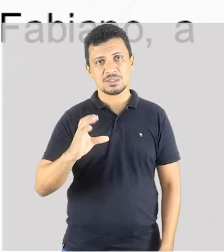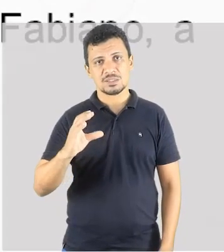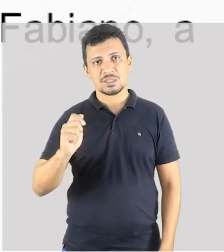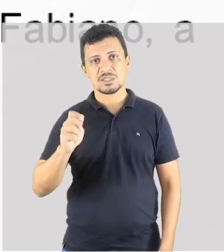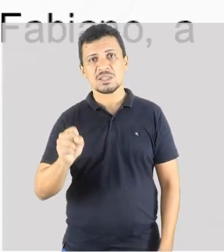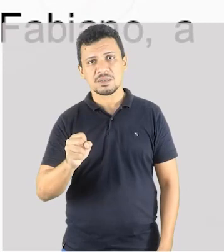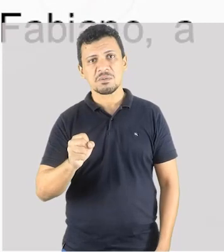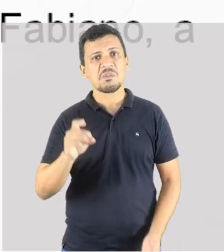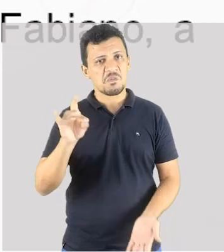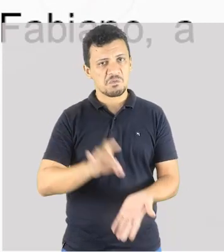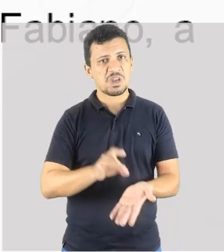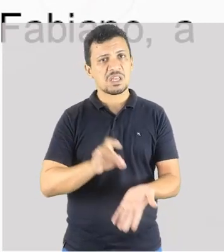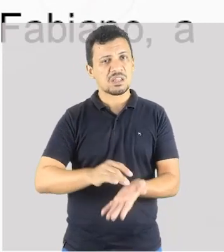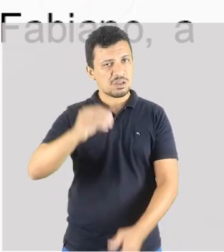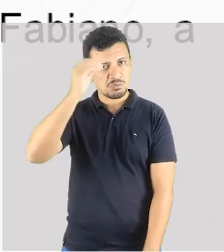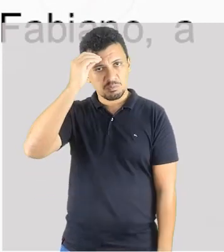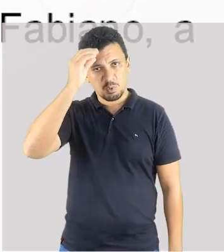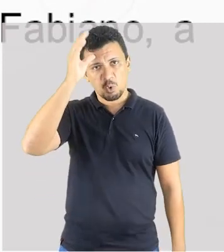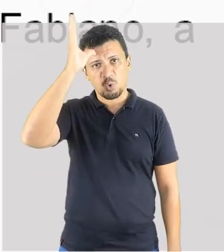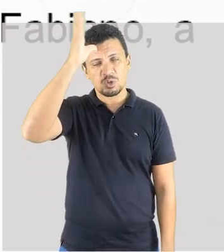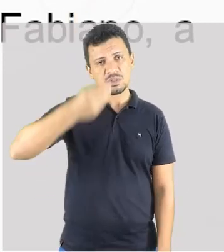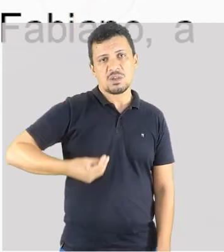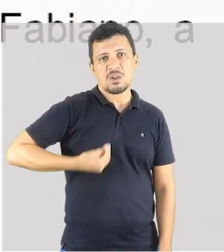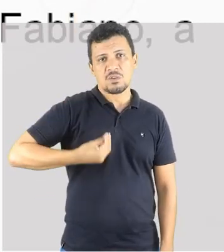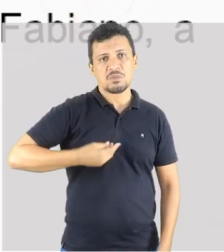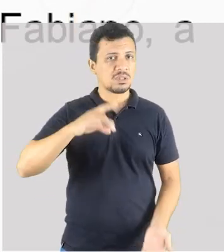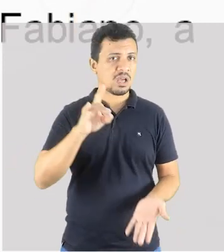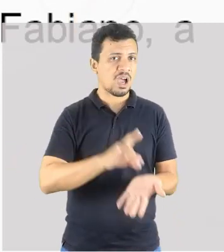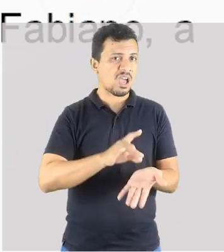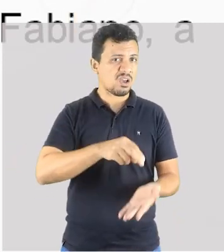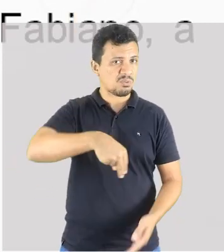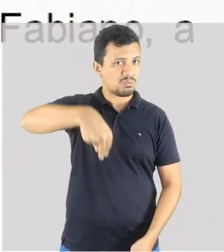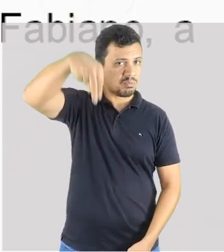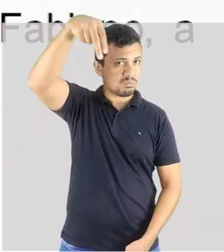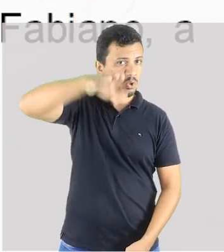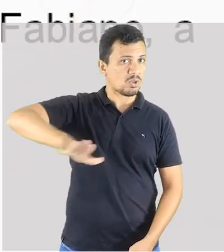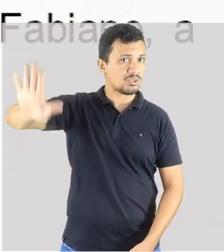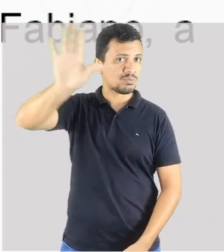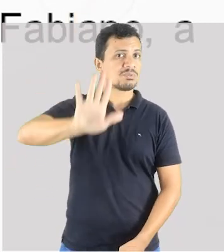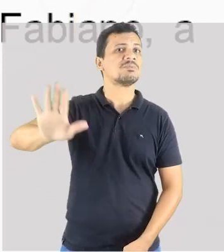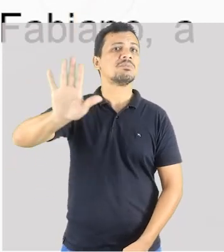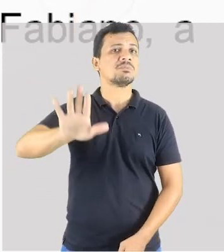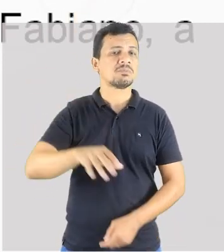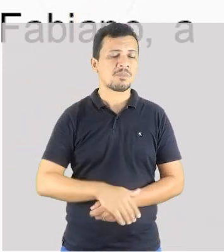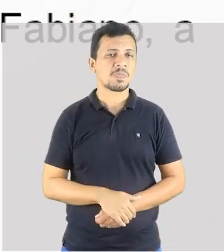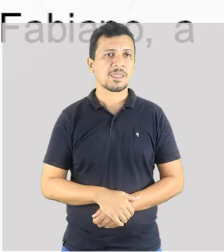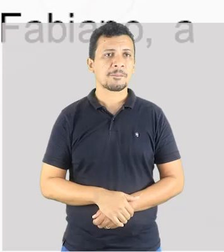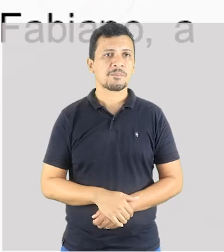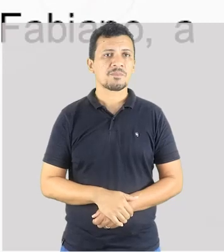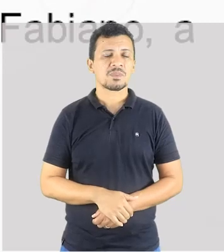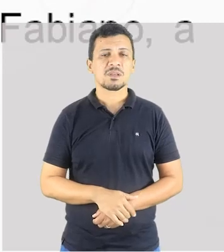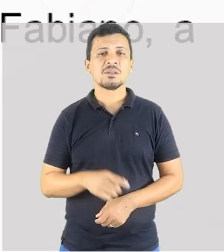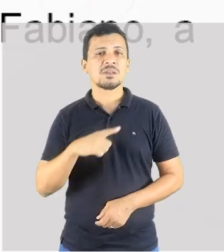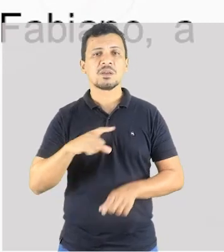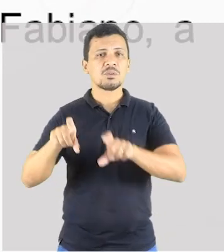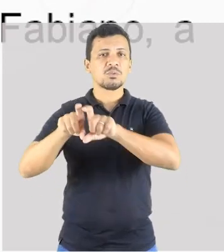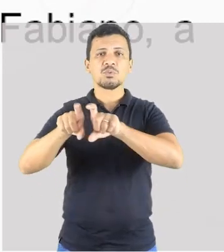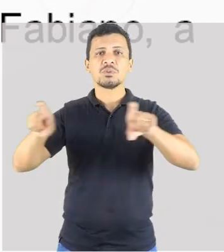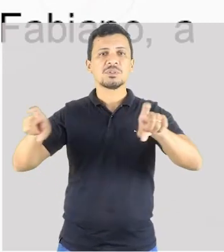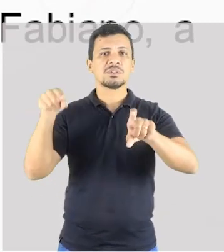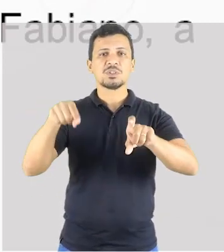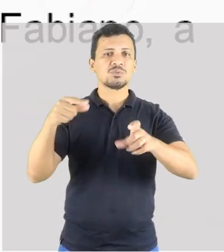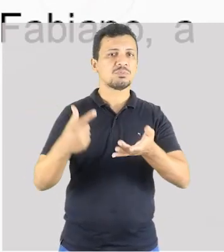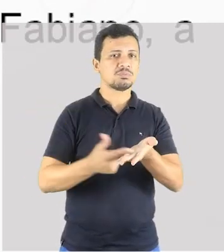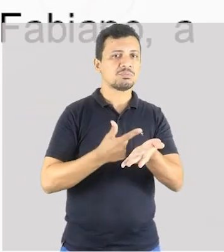realidade do Nordeste brasileiro, né? Então ele diz assim, ó, considere o seguinte trecho do romance